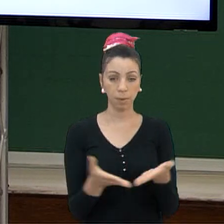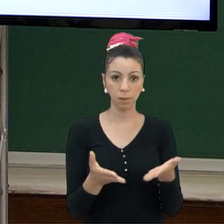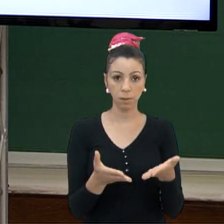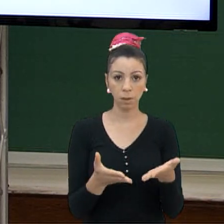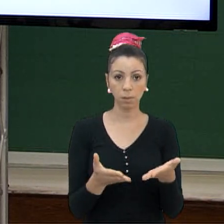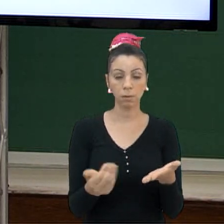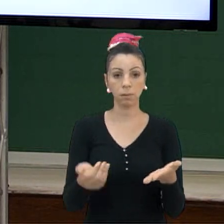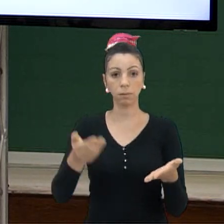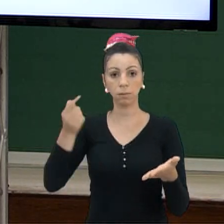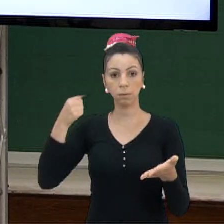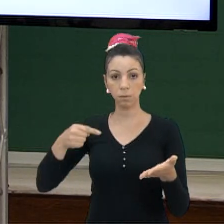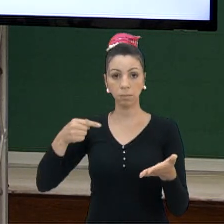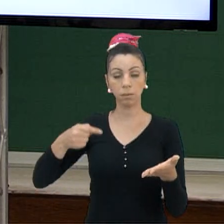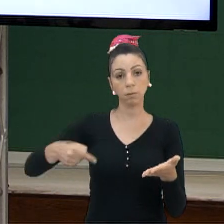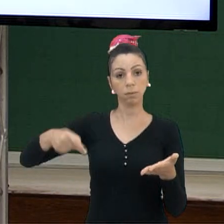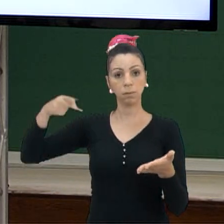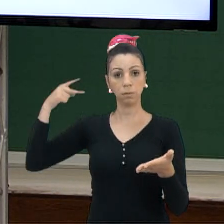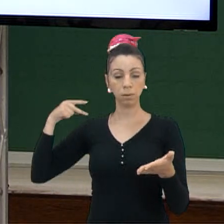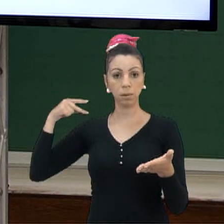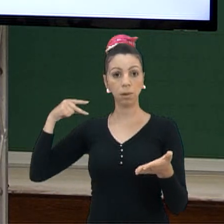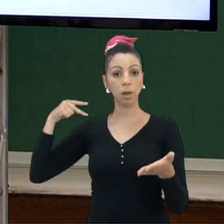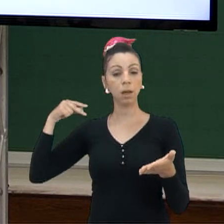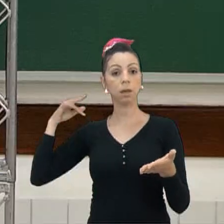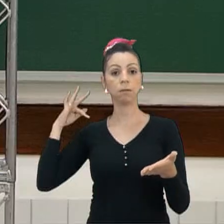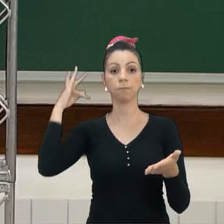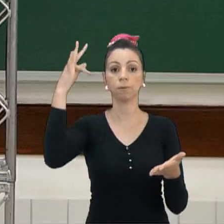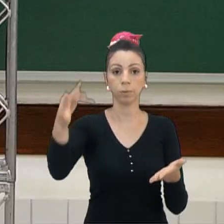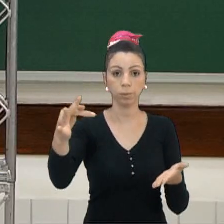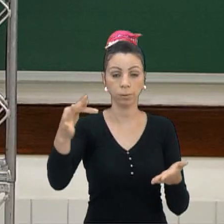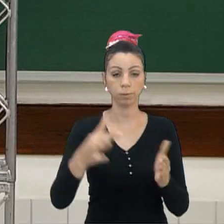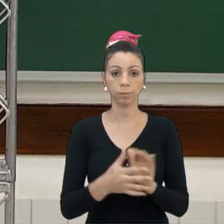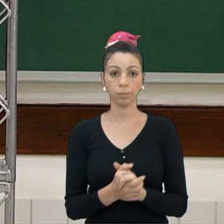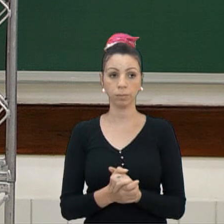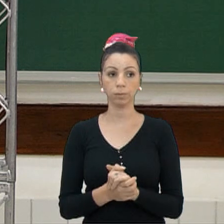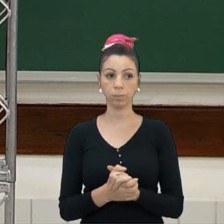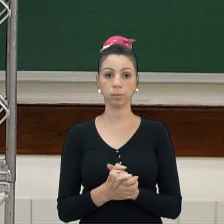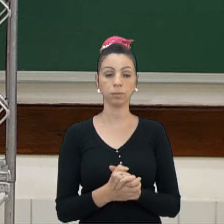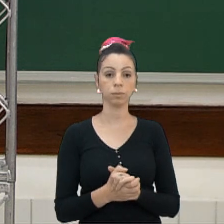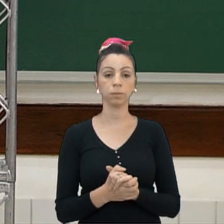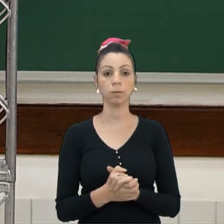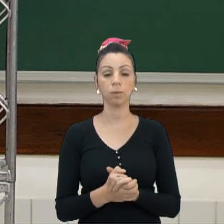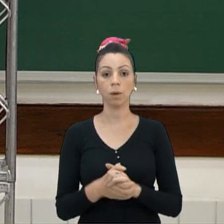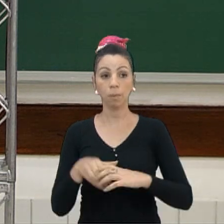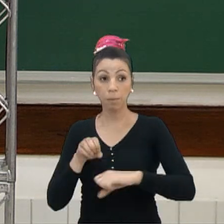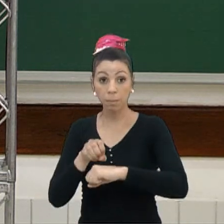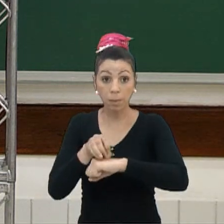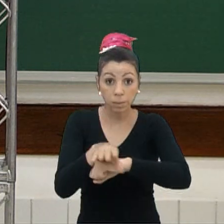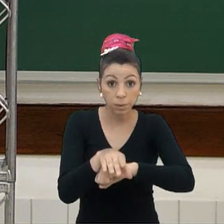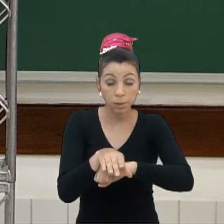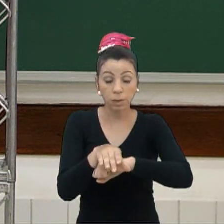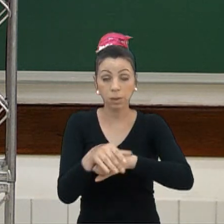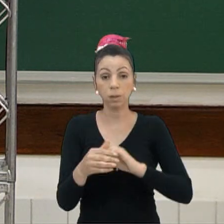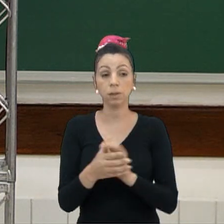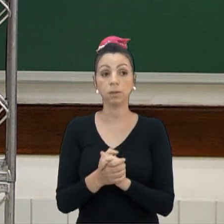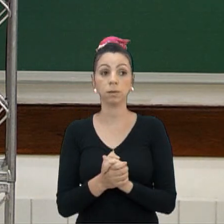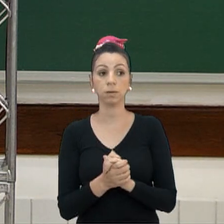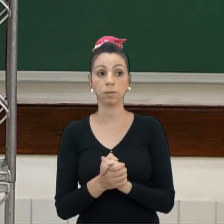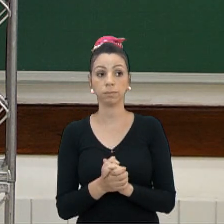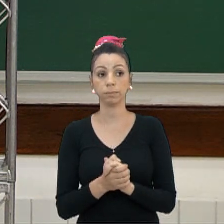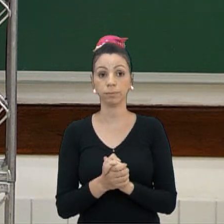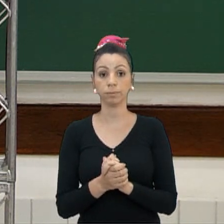pretérito imperfeito e futuro. Para deixar para vocês uma dica, olha só. Se eu